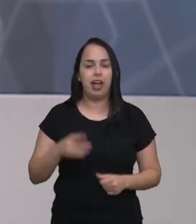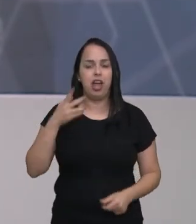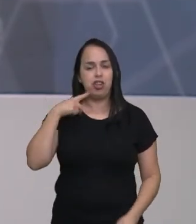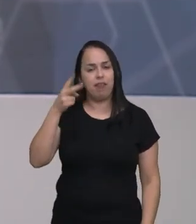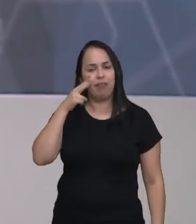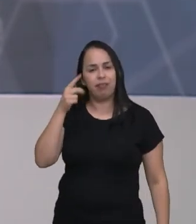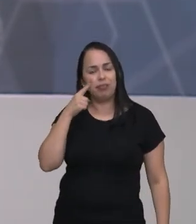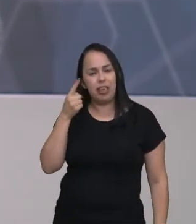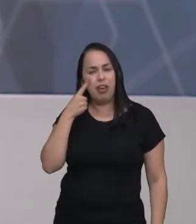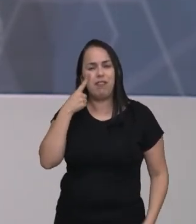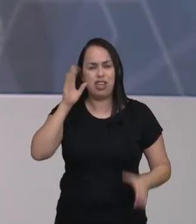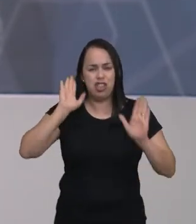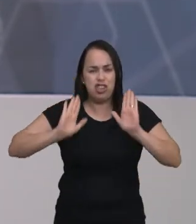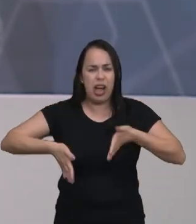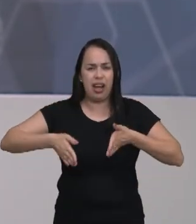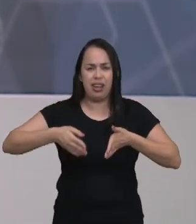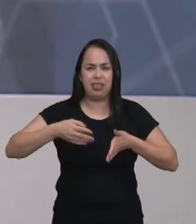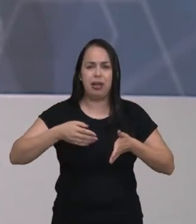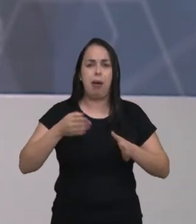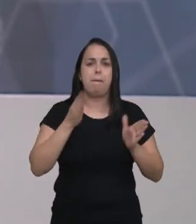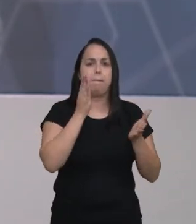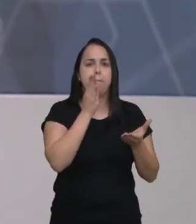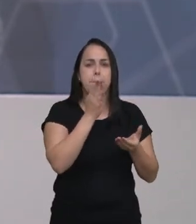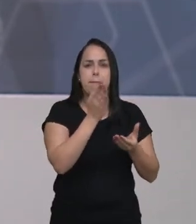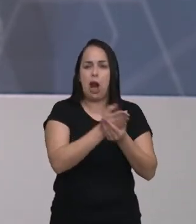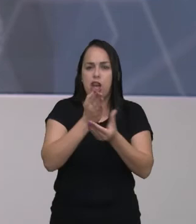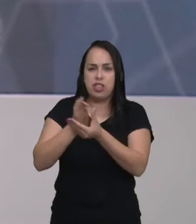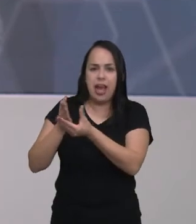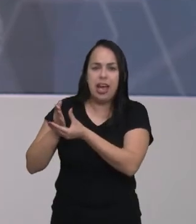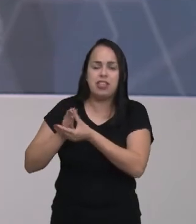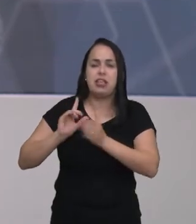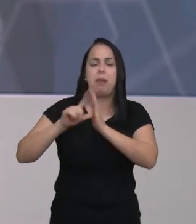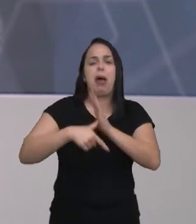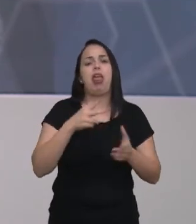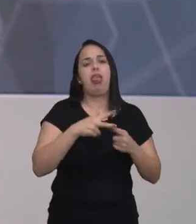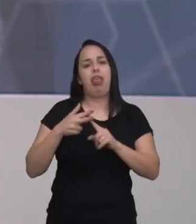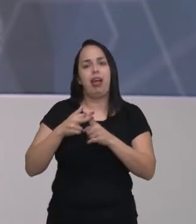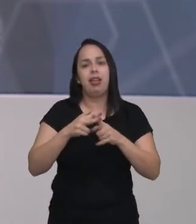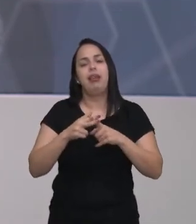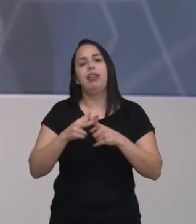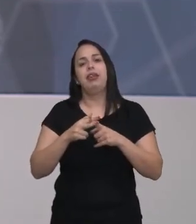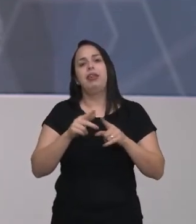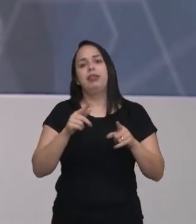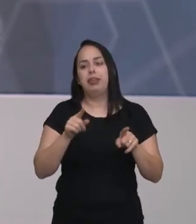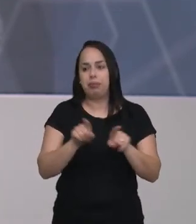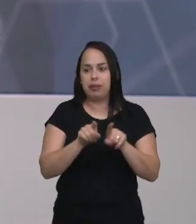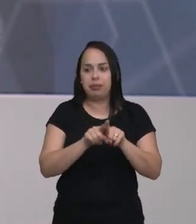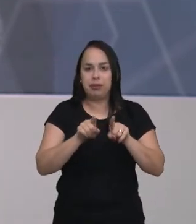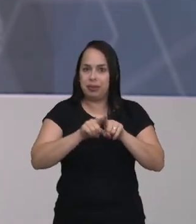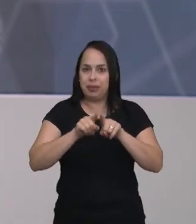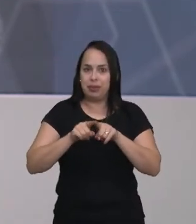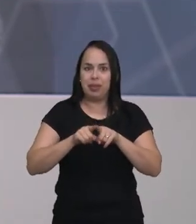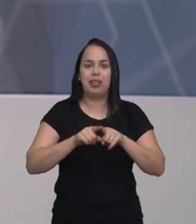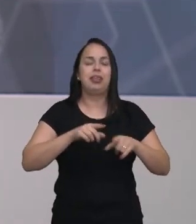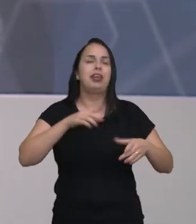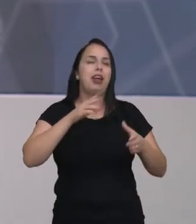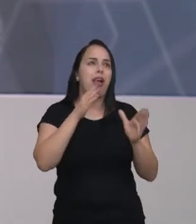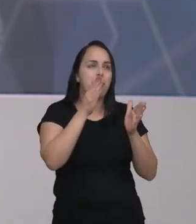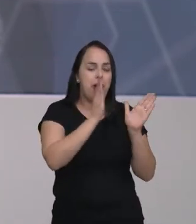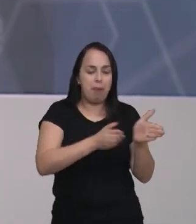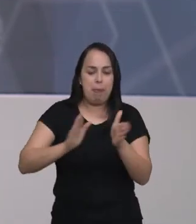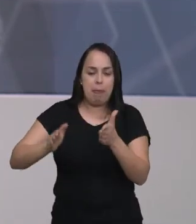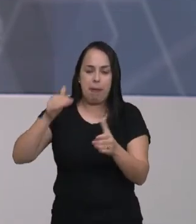muito aqui nessa casa ter processo de regularização. E depois que votava a regularização de 90 metros, depois